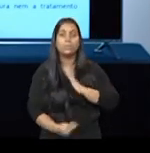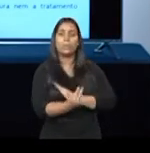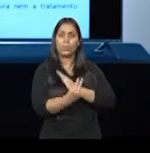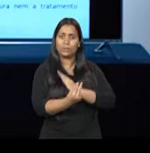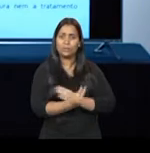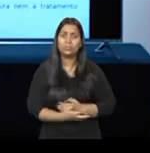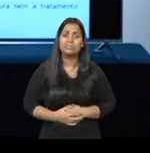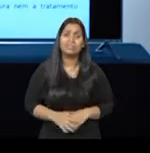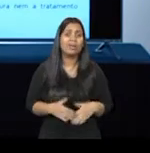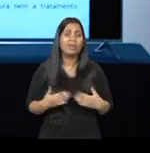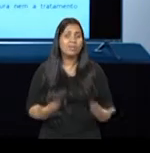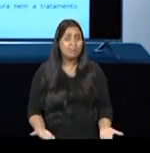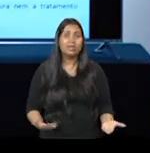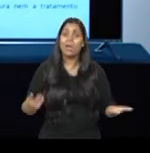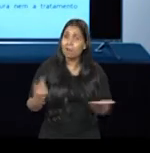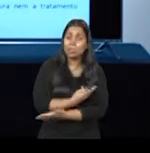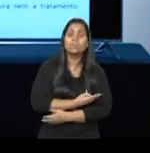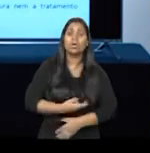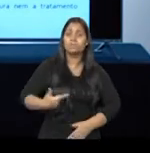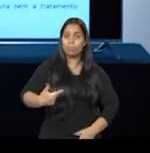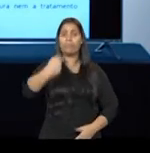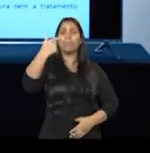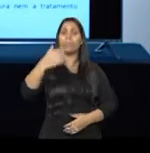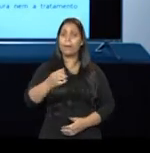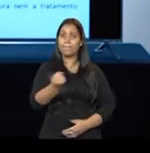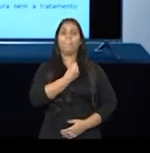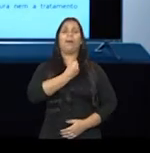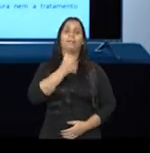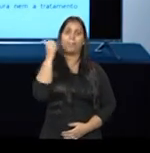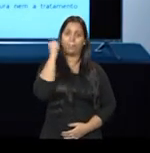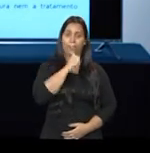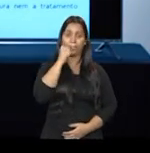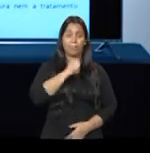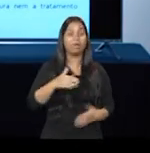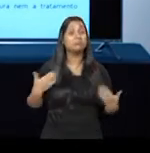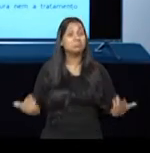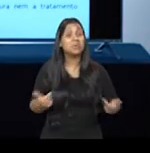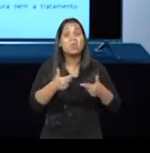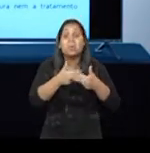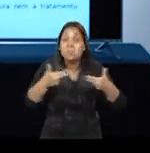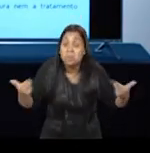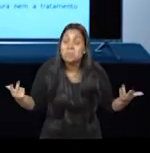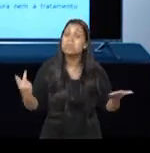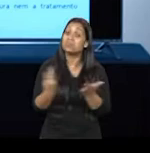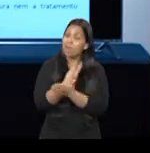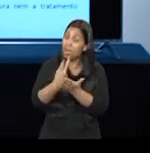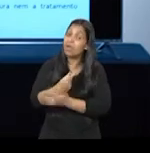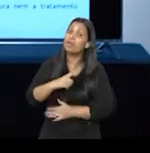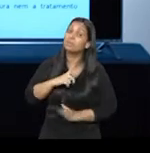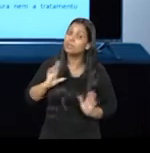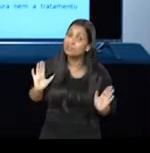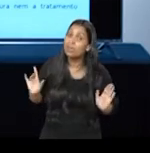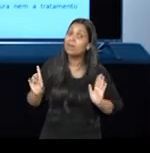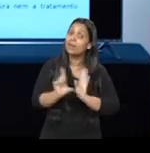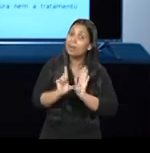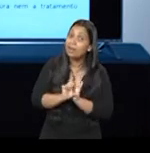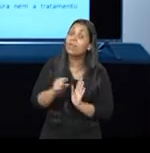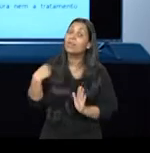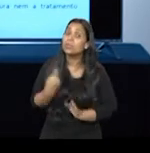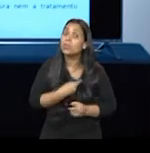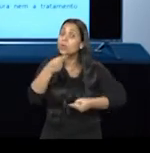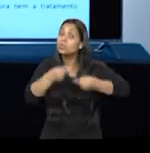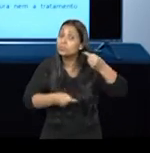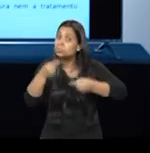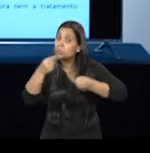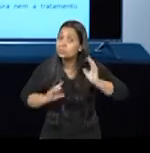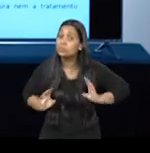não pode chegar perto e ainda assim ela é assassinada por ele. Então, alguma coisa aí está falhando nessa lei, a gente precisa discutir e